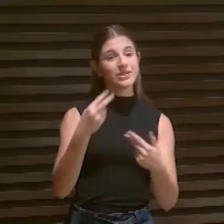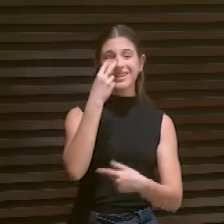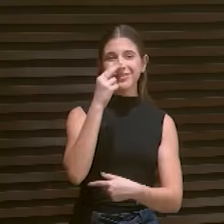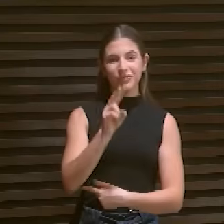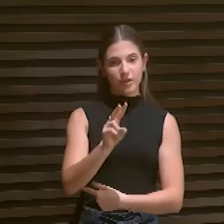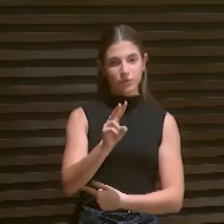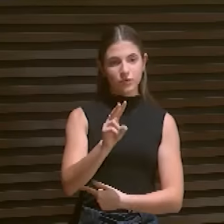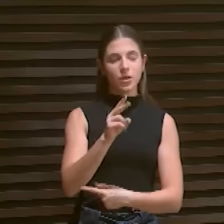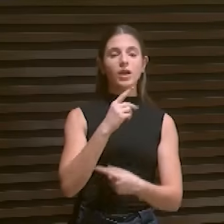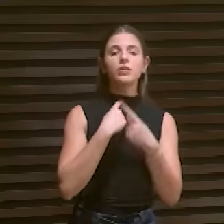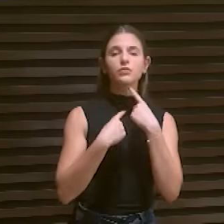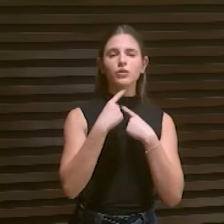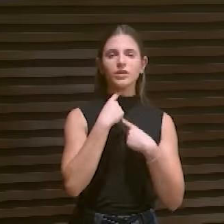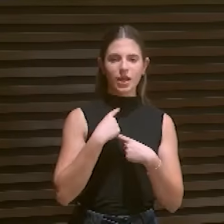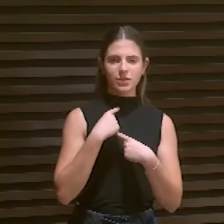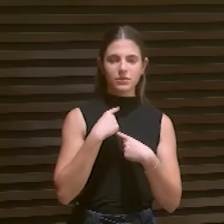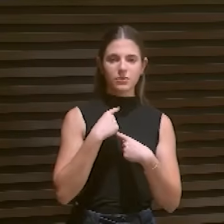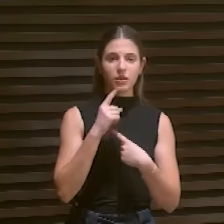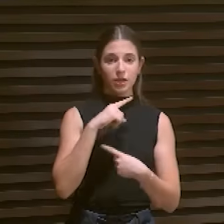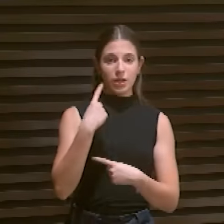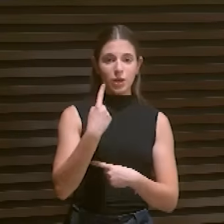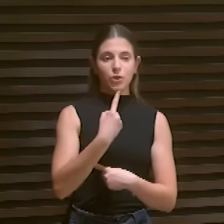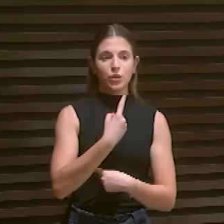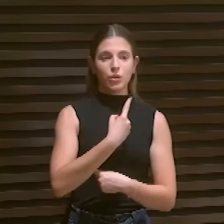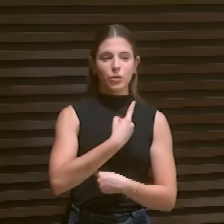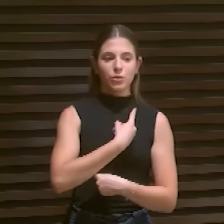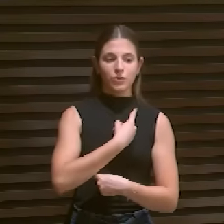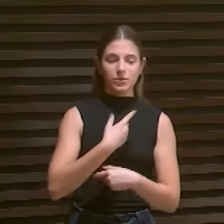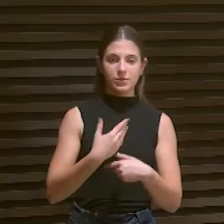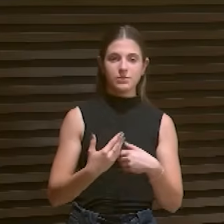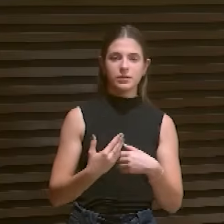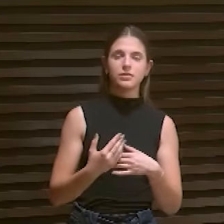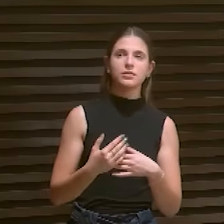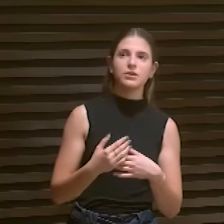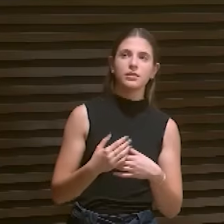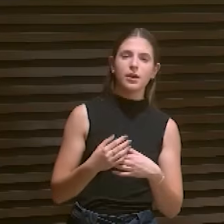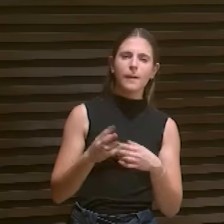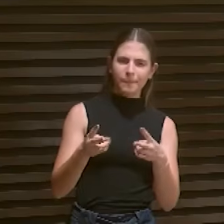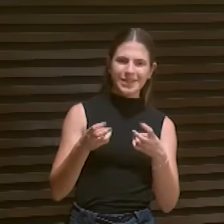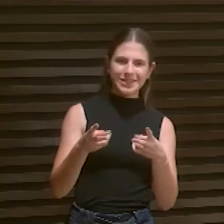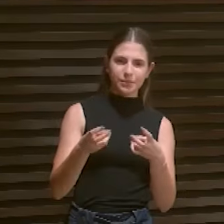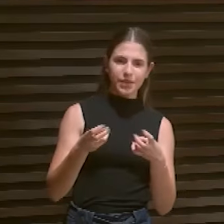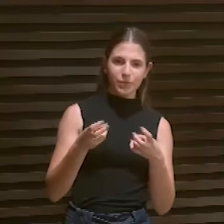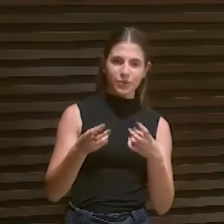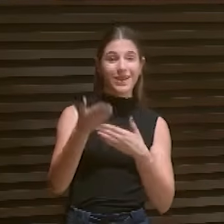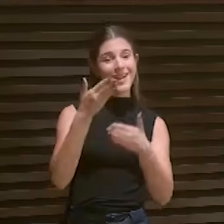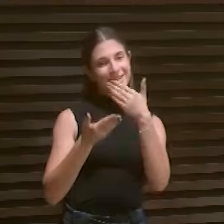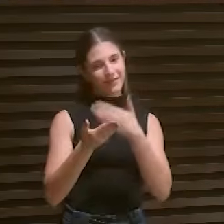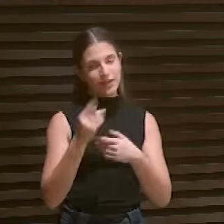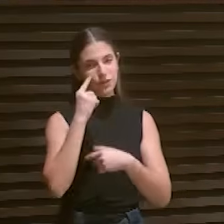aqueles desejos que nos vêm através desses olhos.